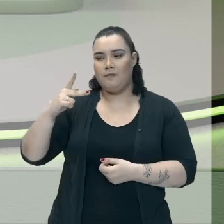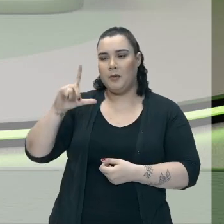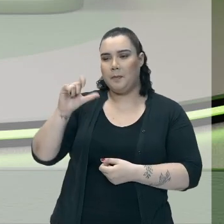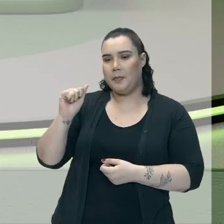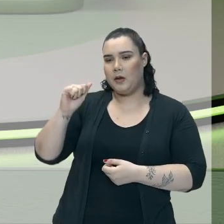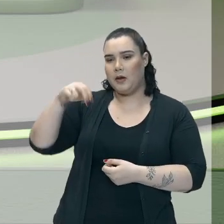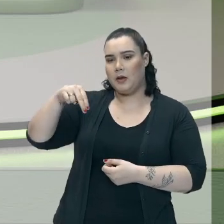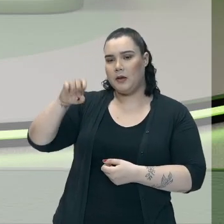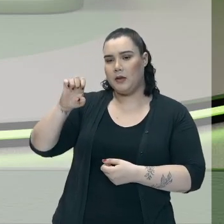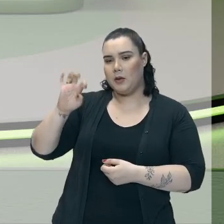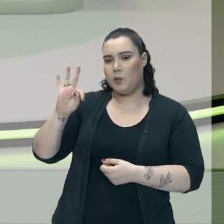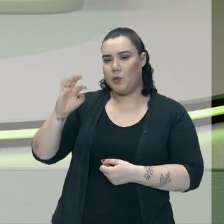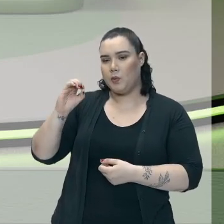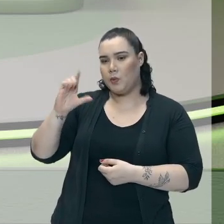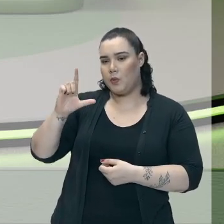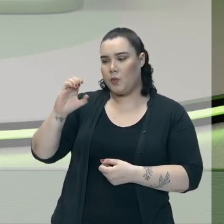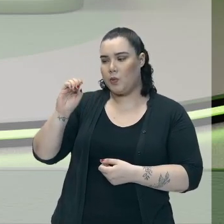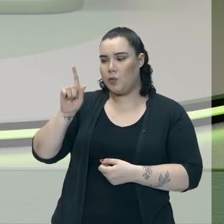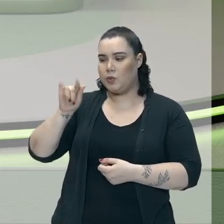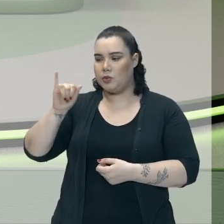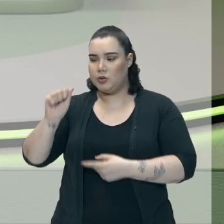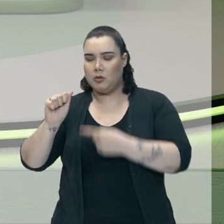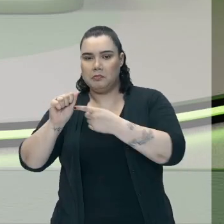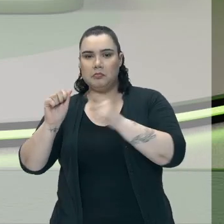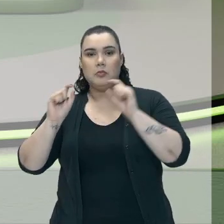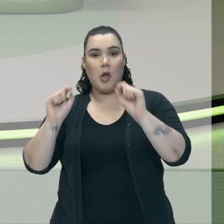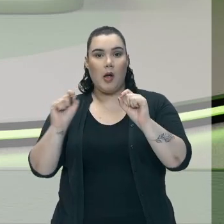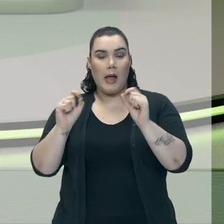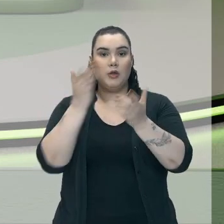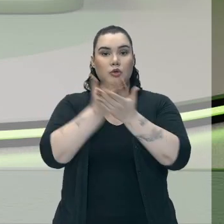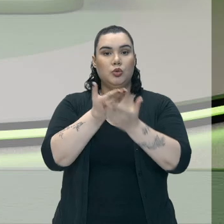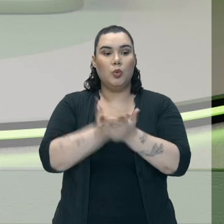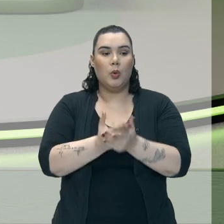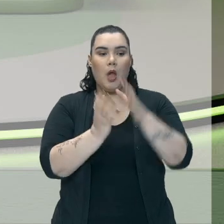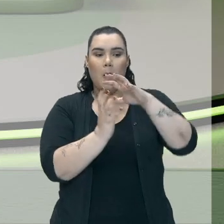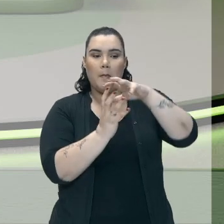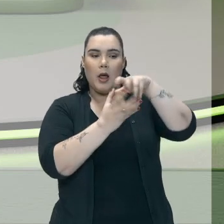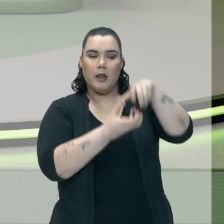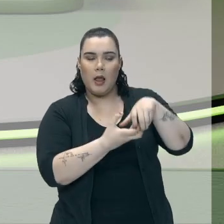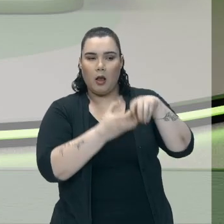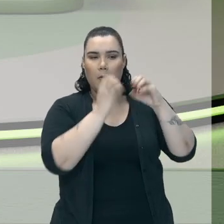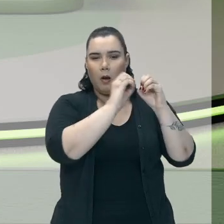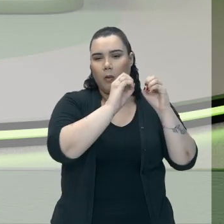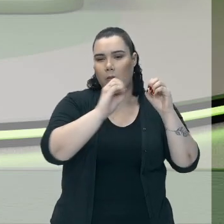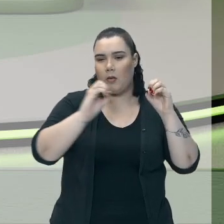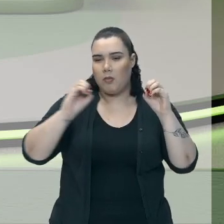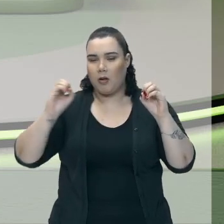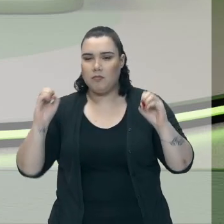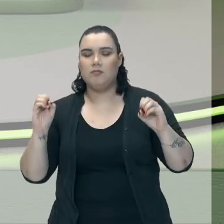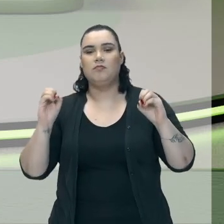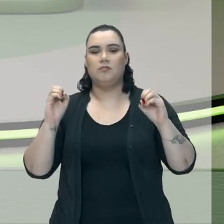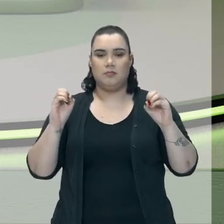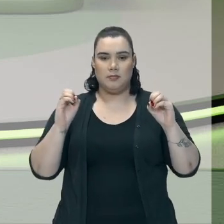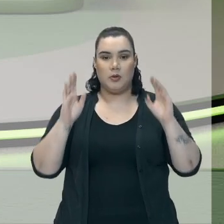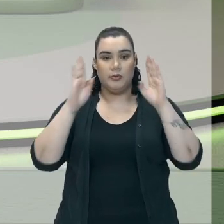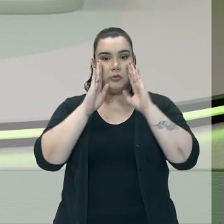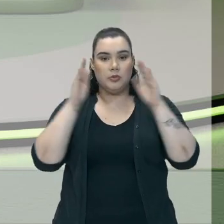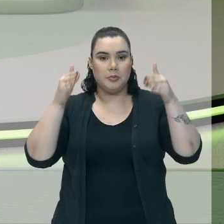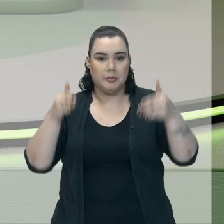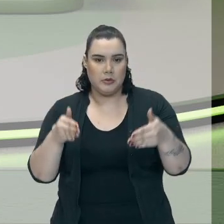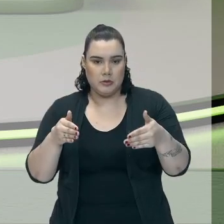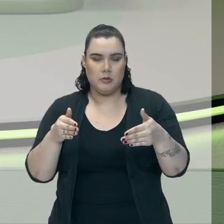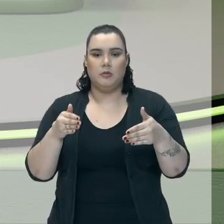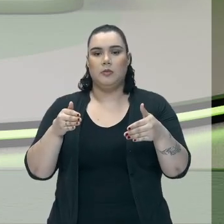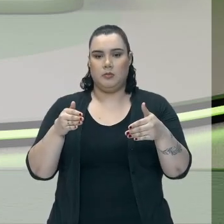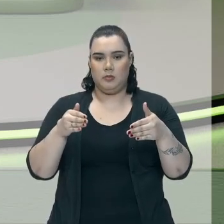planetologia, que ela vai estar preocupada com os planetas, né? Preocupada